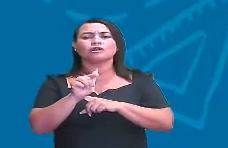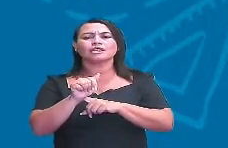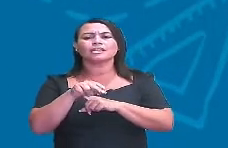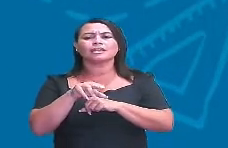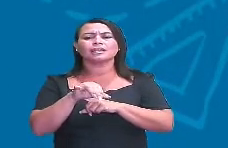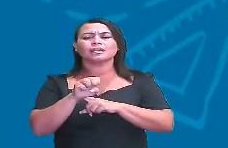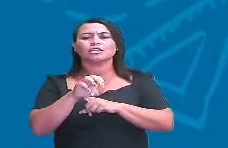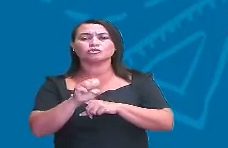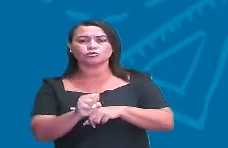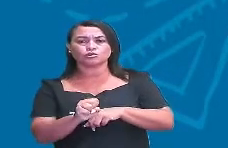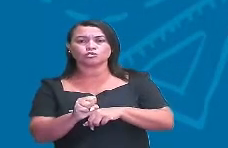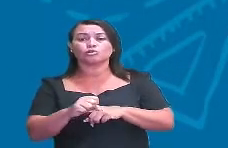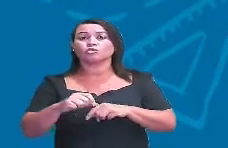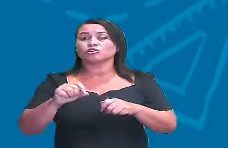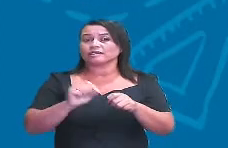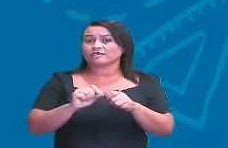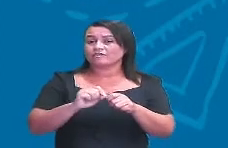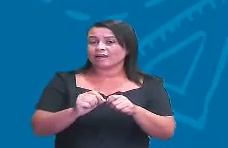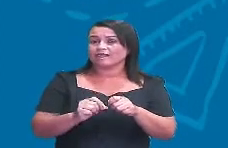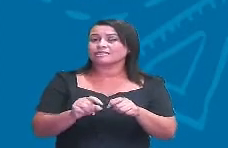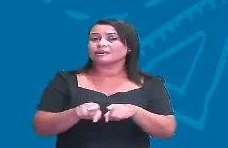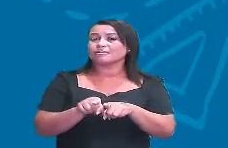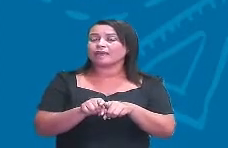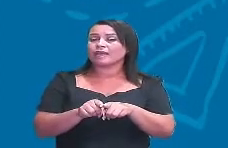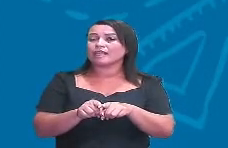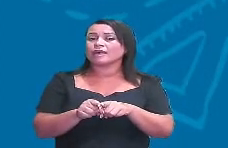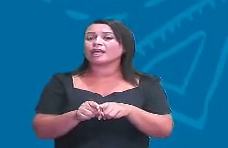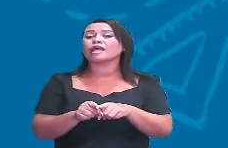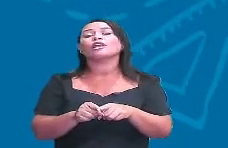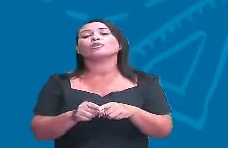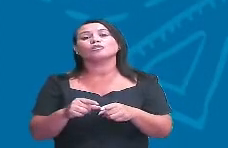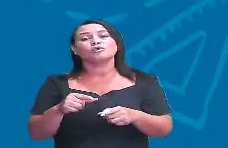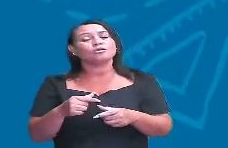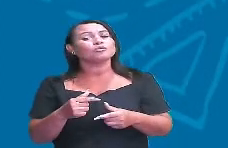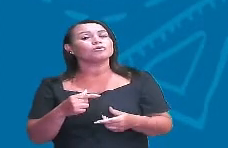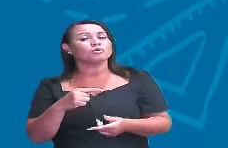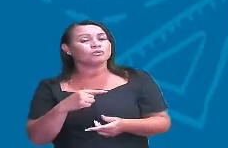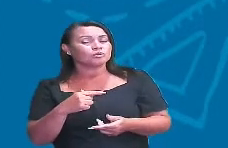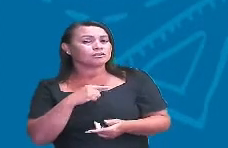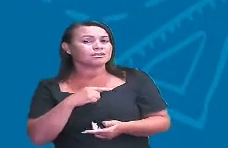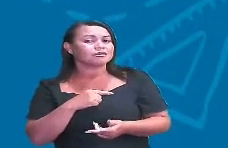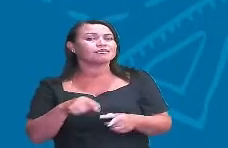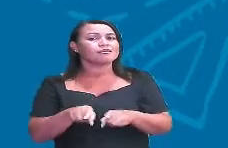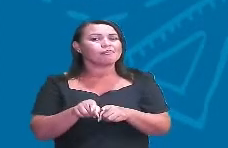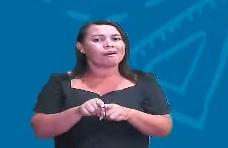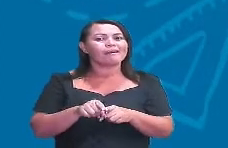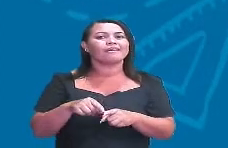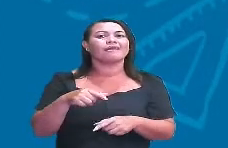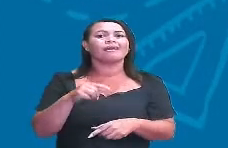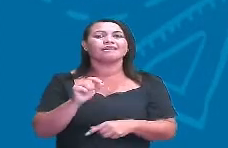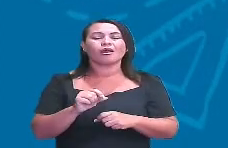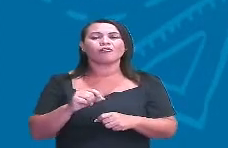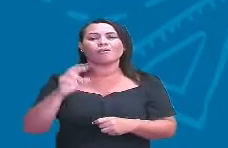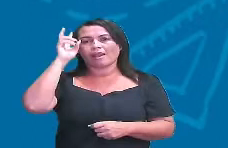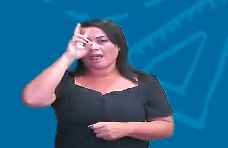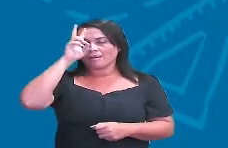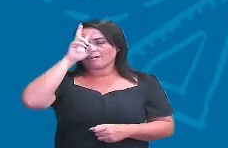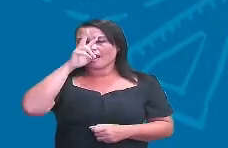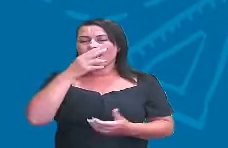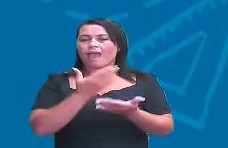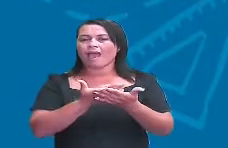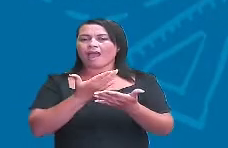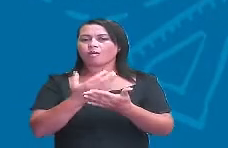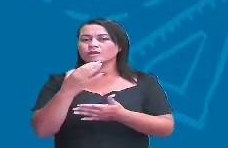e consumidores, tá certo? Vamos lá começar a nossa aula de ciências. Relembrando um pouco da nossa